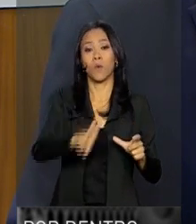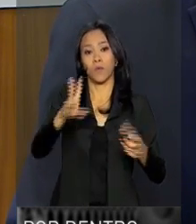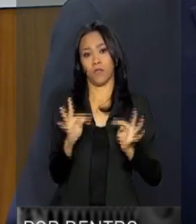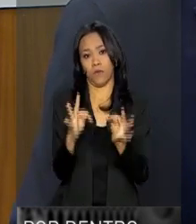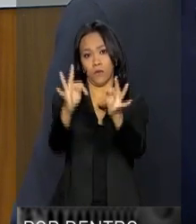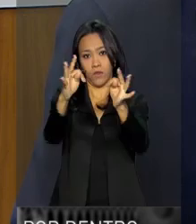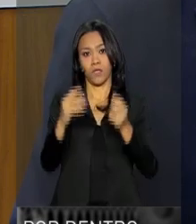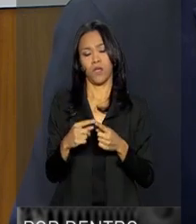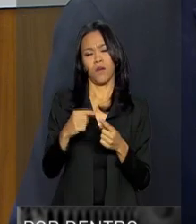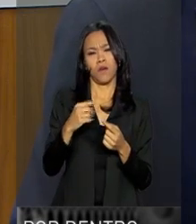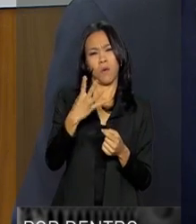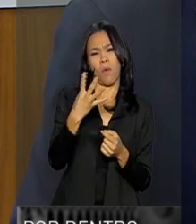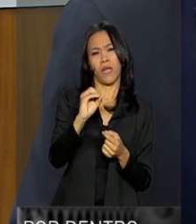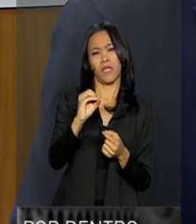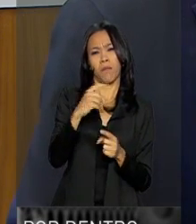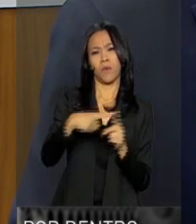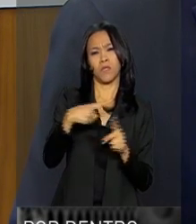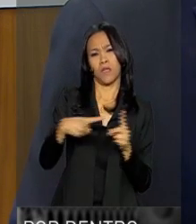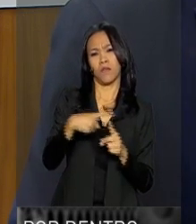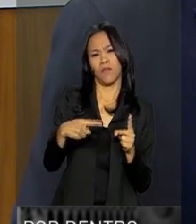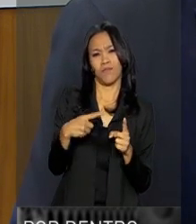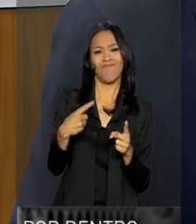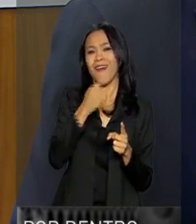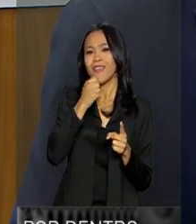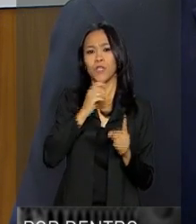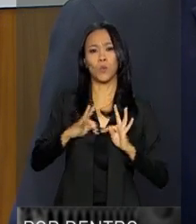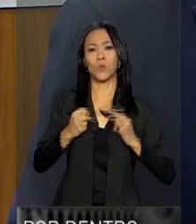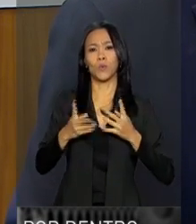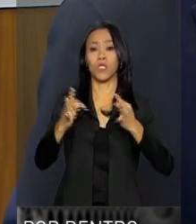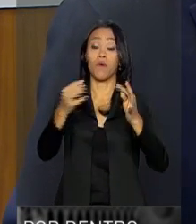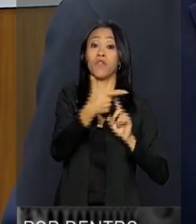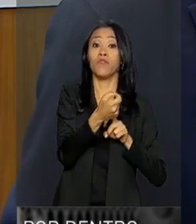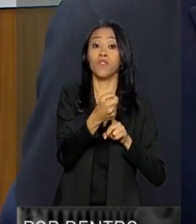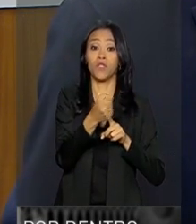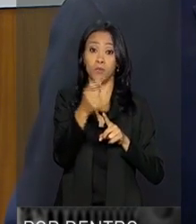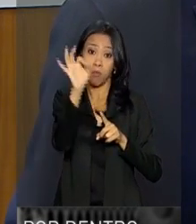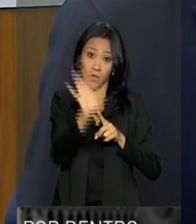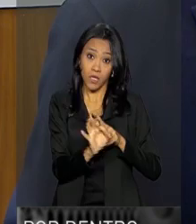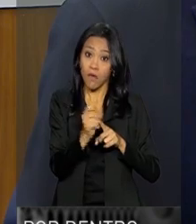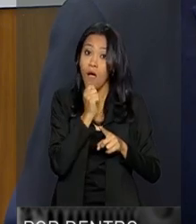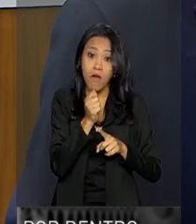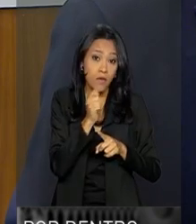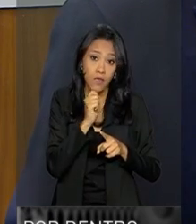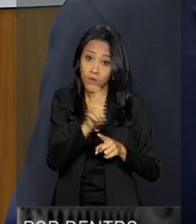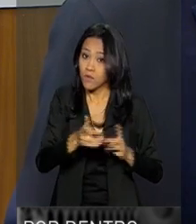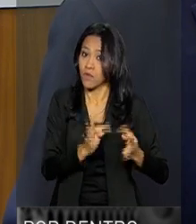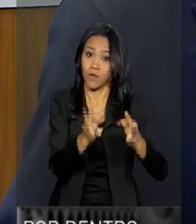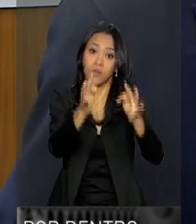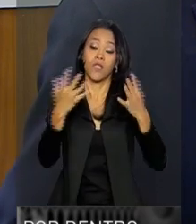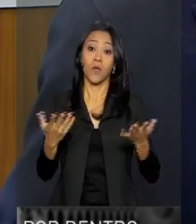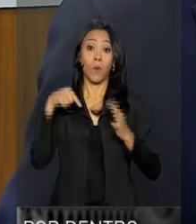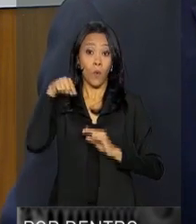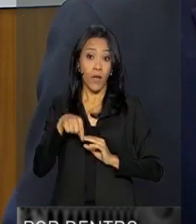é parcialmente digital e 20% não tem nada digital nós estamos com essa ferramenta do simplifique